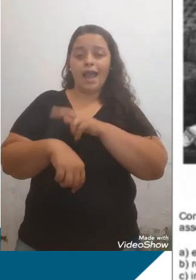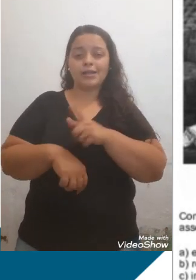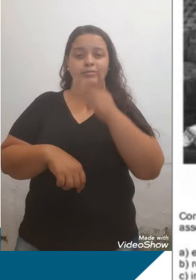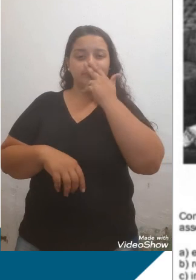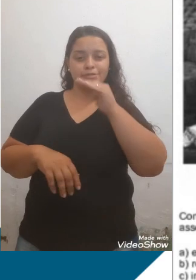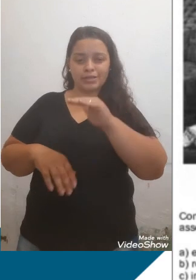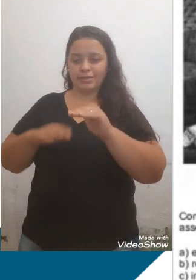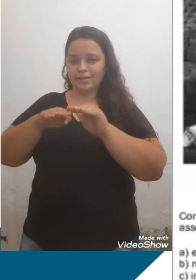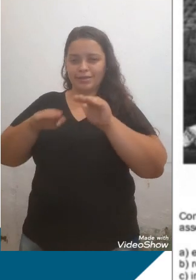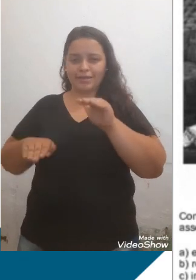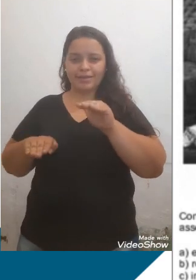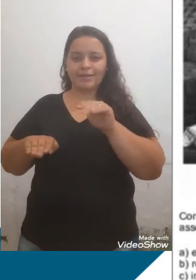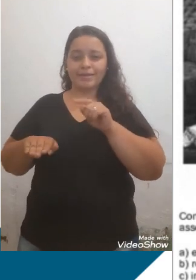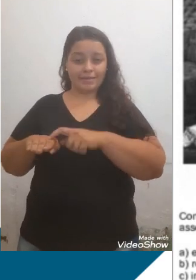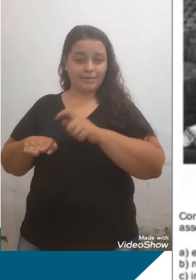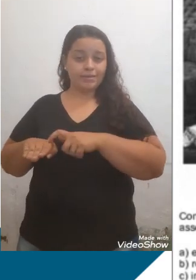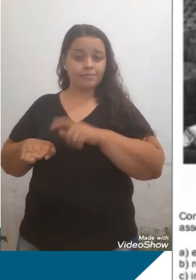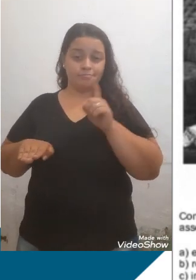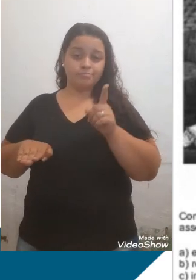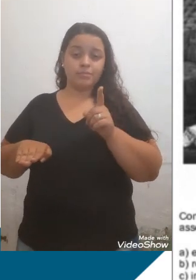inferiores, elas eram,